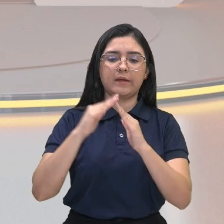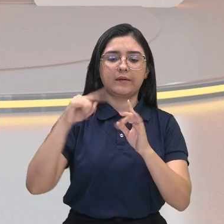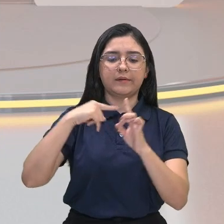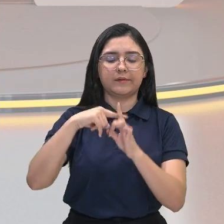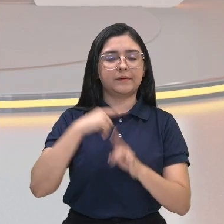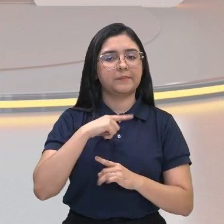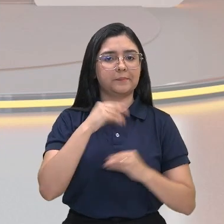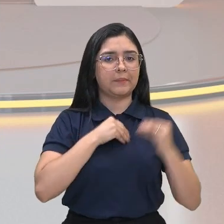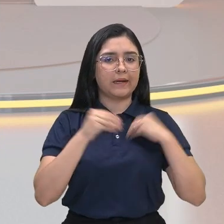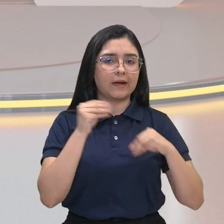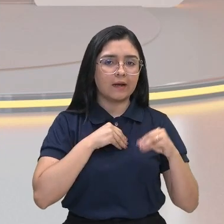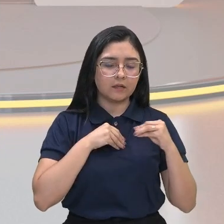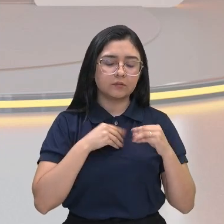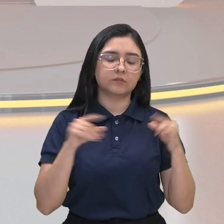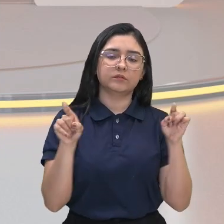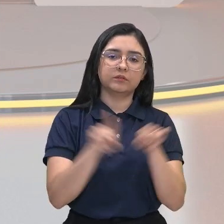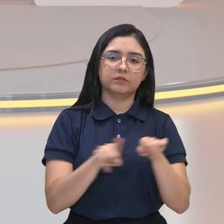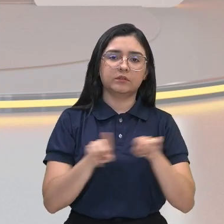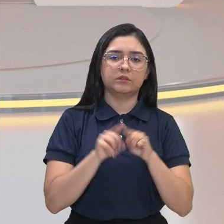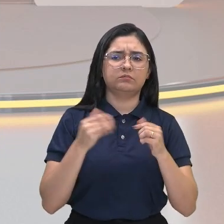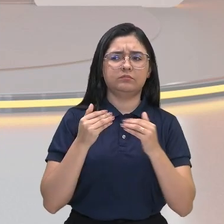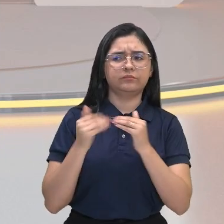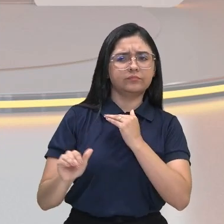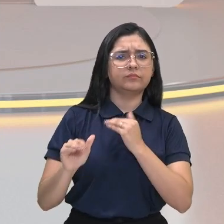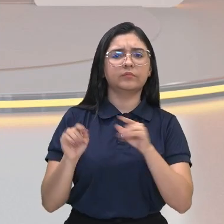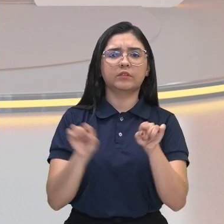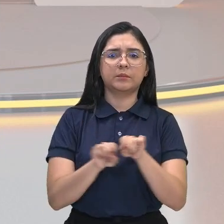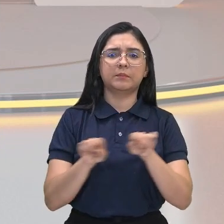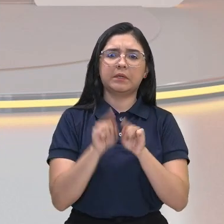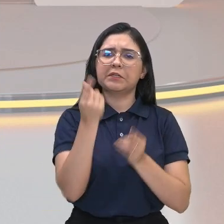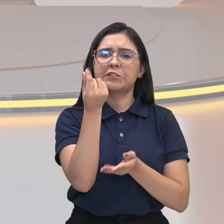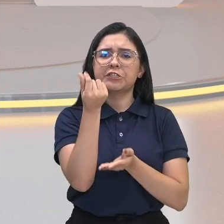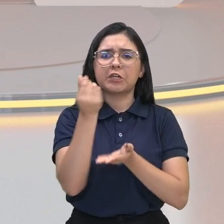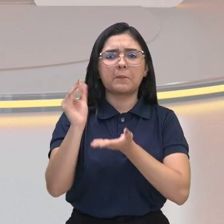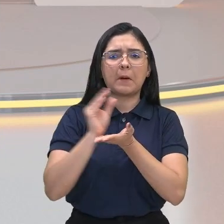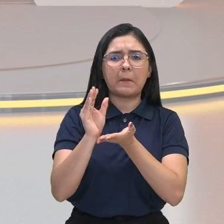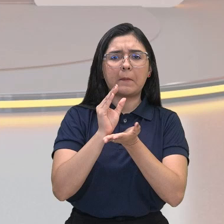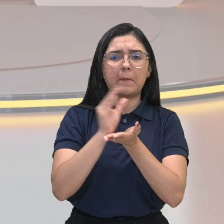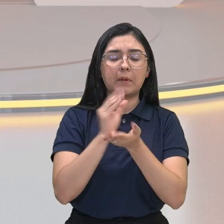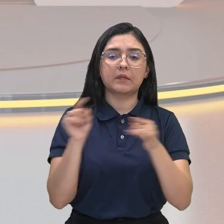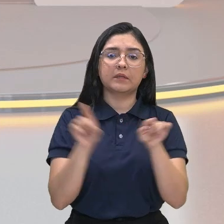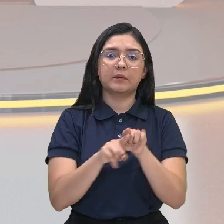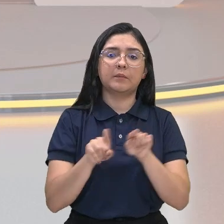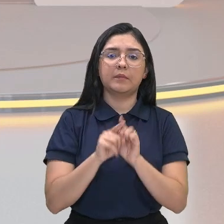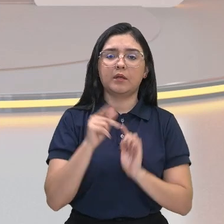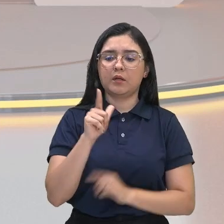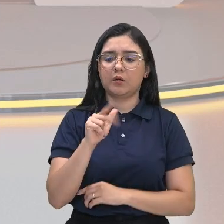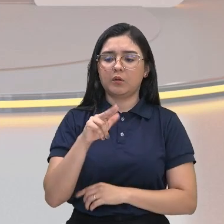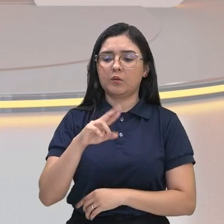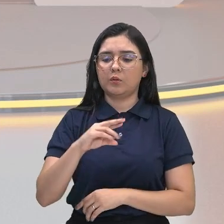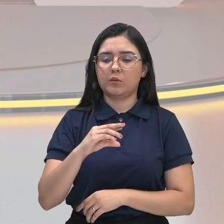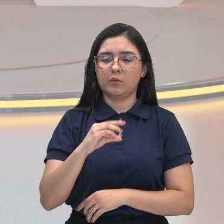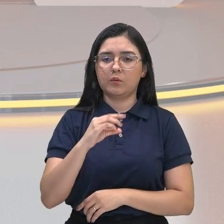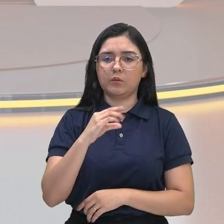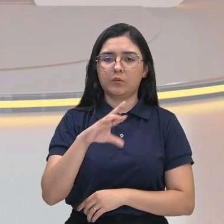que também era contra o acúmulo de bens e também o lucro. Existia uma